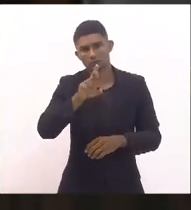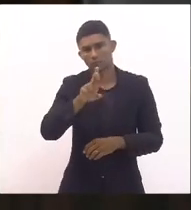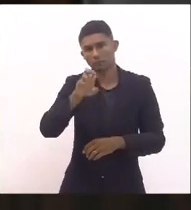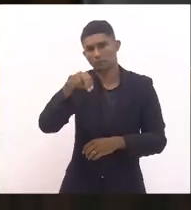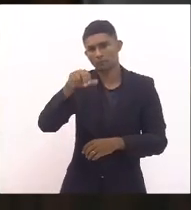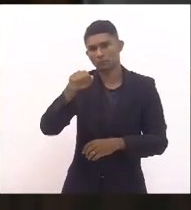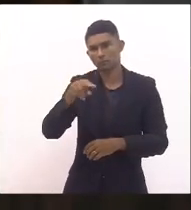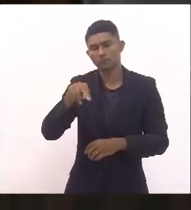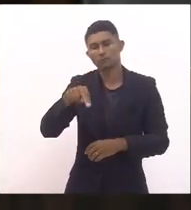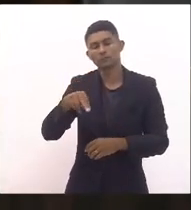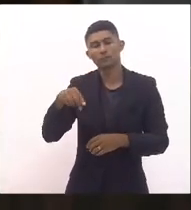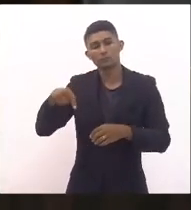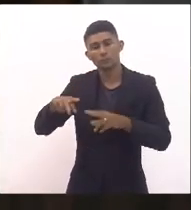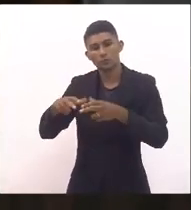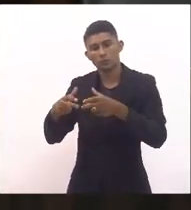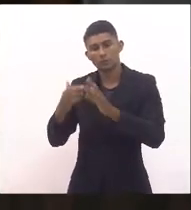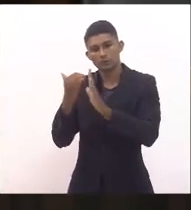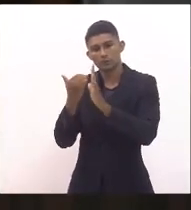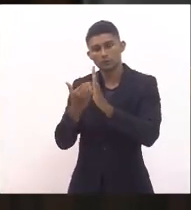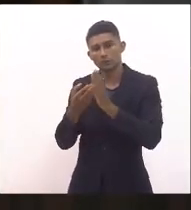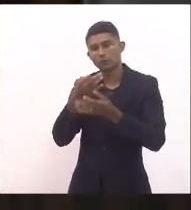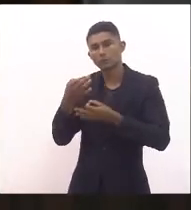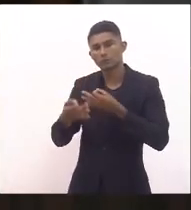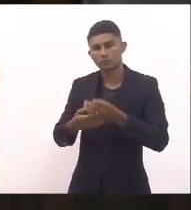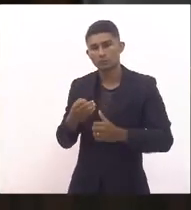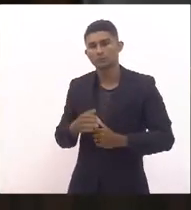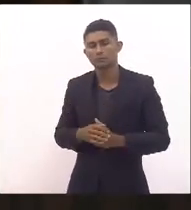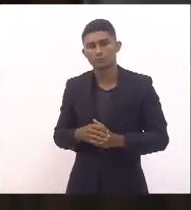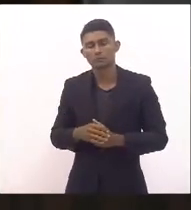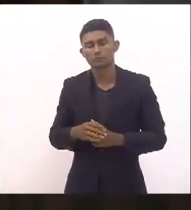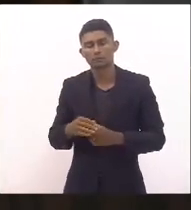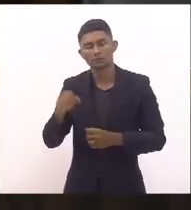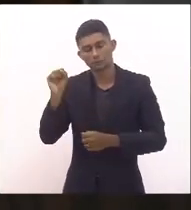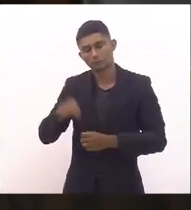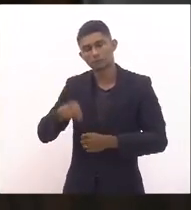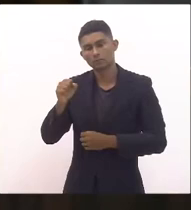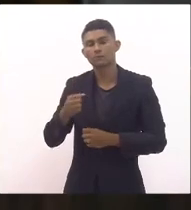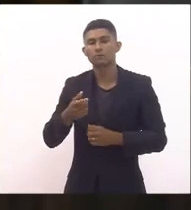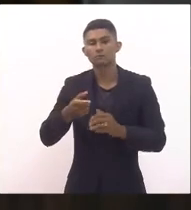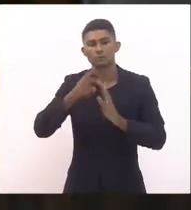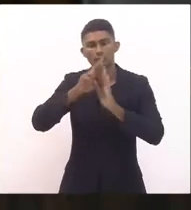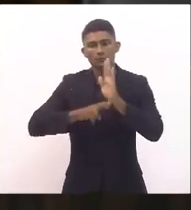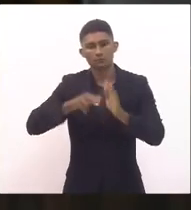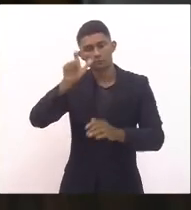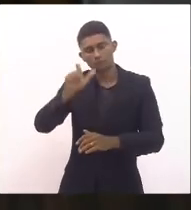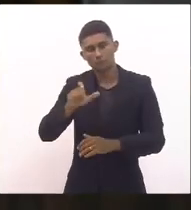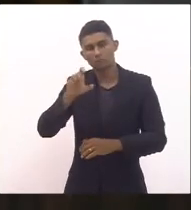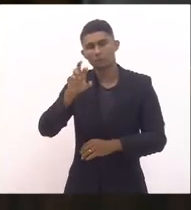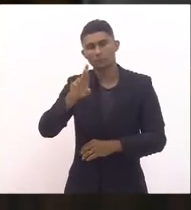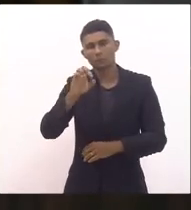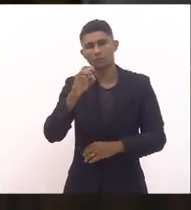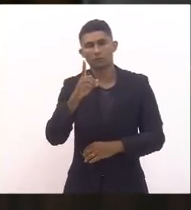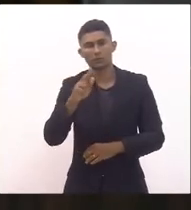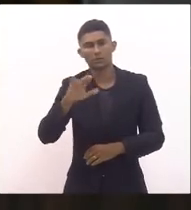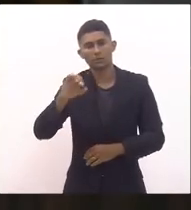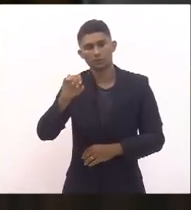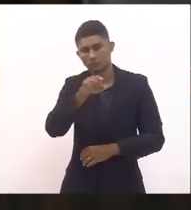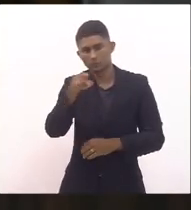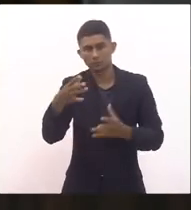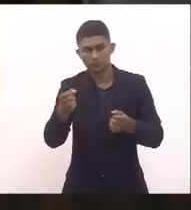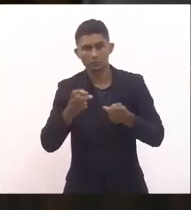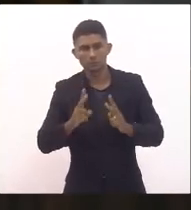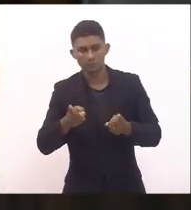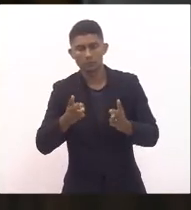Comissão de Normas Externas e Proposições Externas, favorável. Relator, deputado Rodrigo Amorim. Em votação, senhores que aprovam, permaneçam como